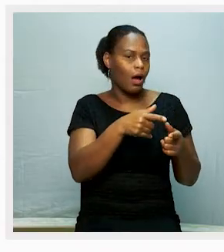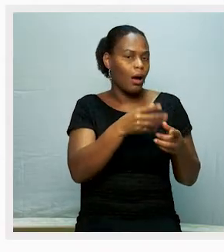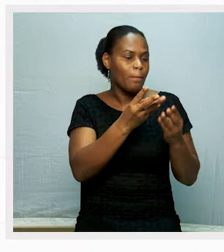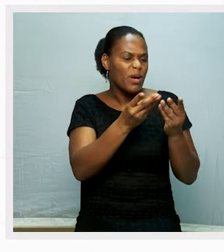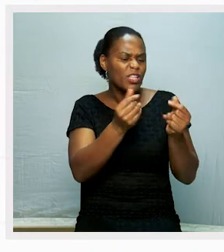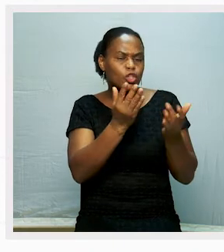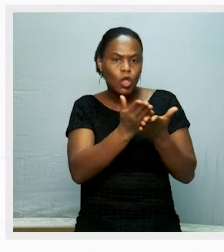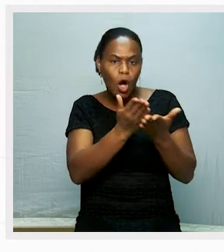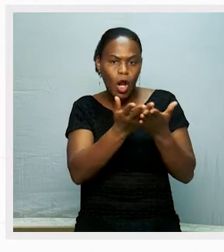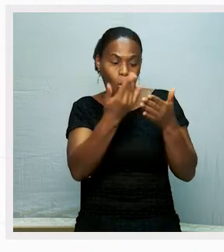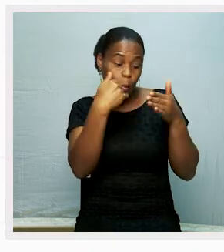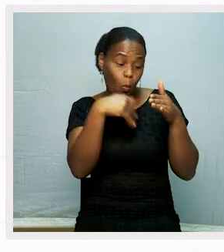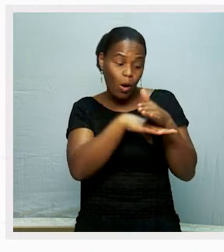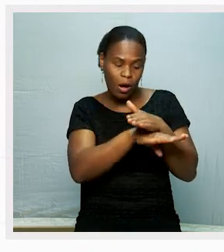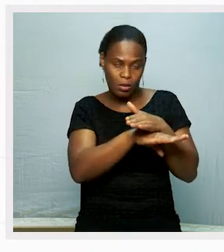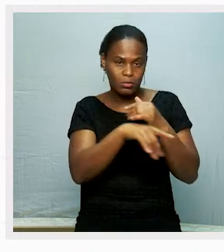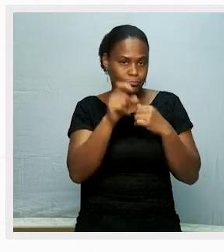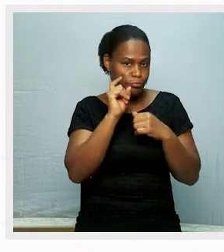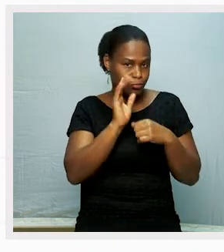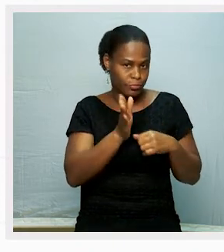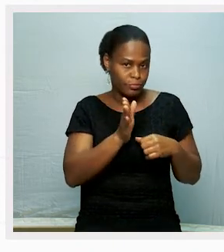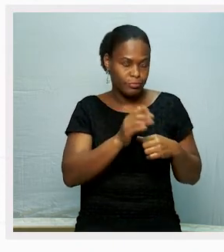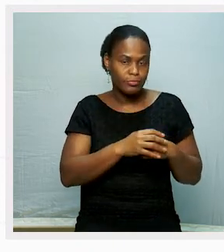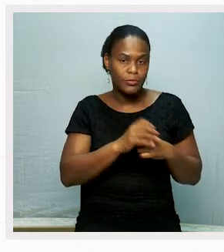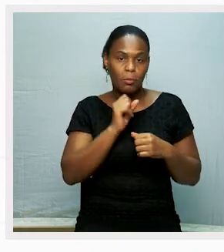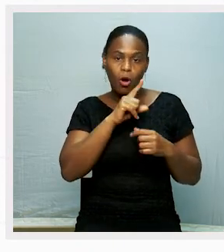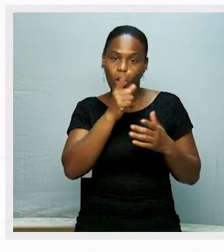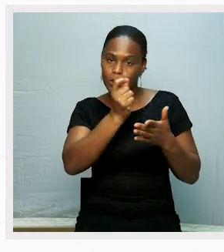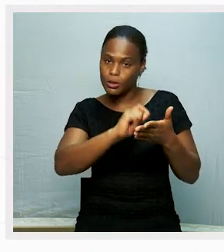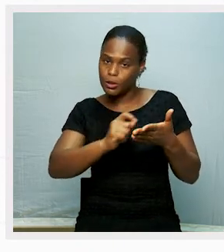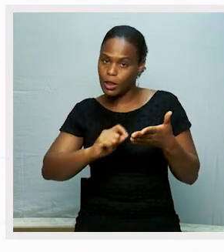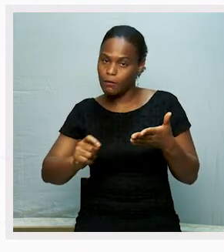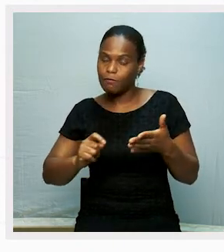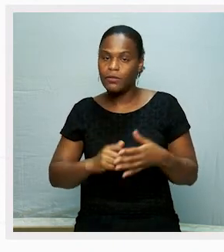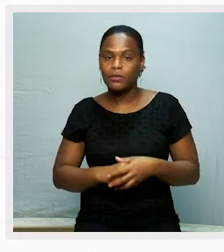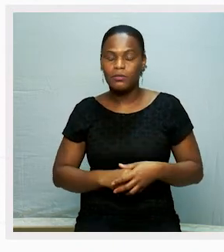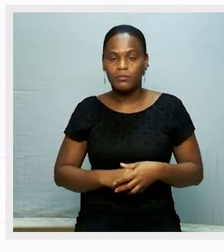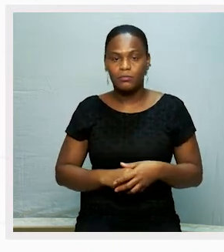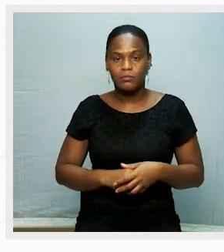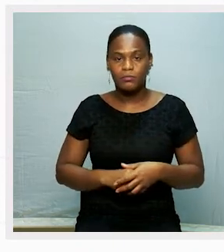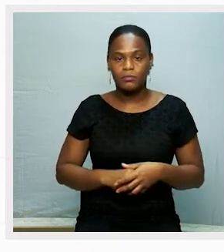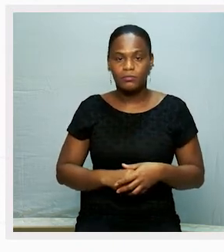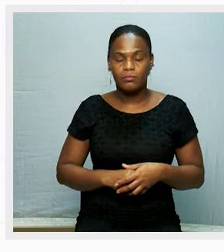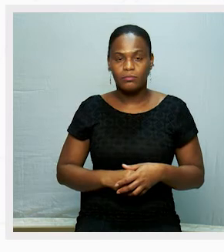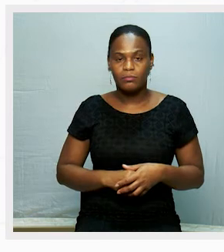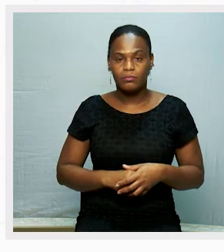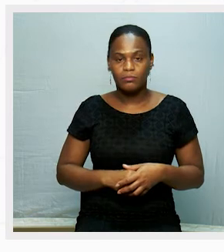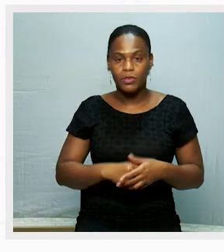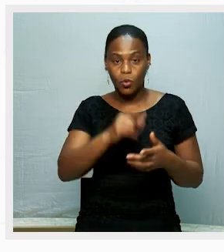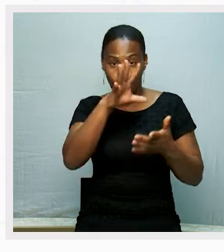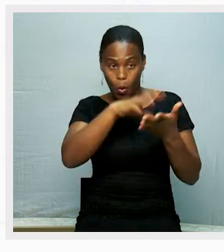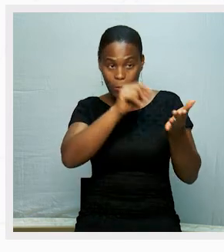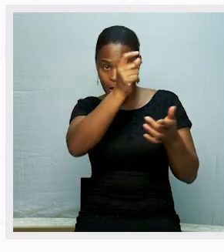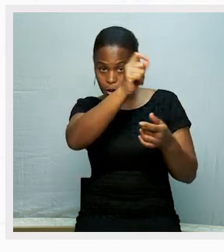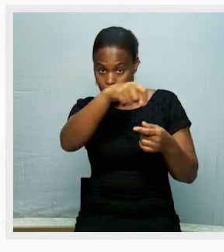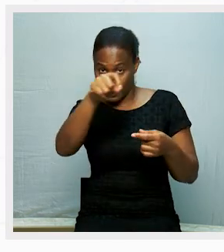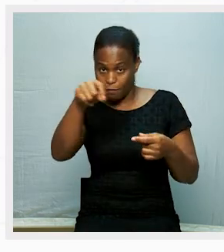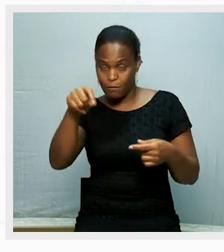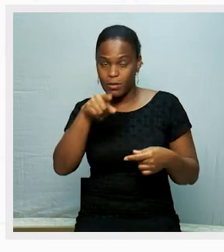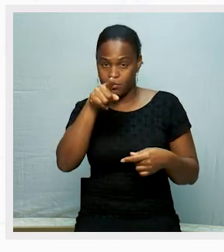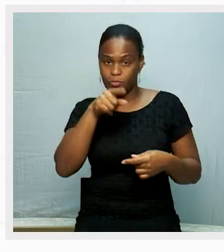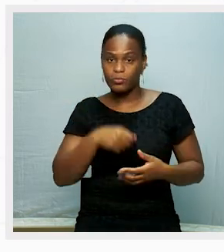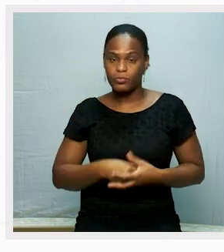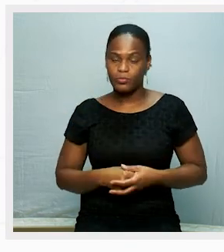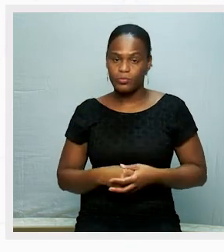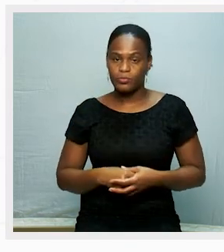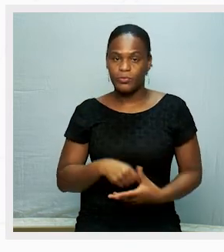conservar os materiais escolares. Podem escrever, conservar os materiais